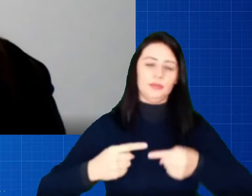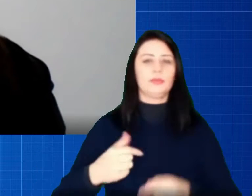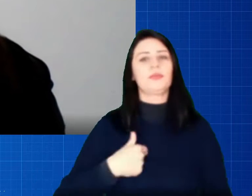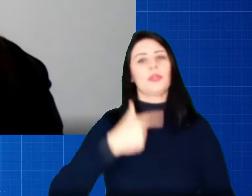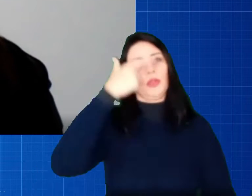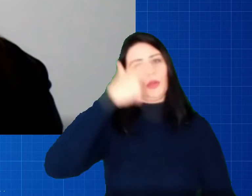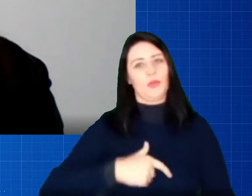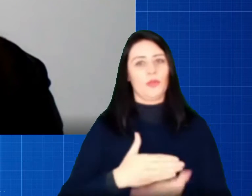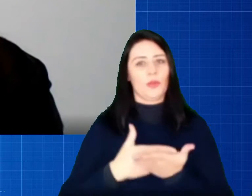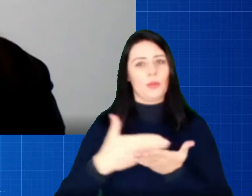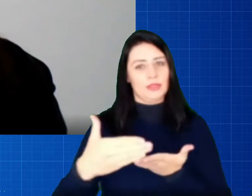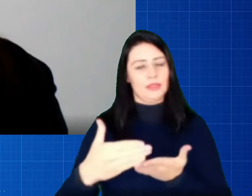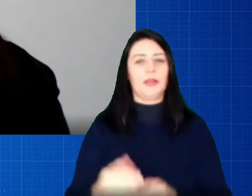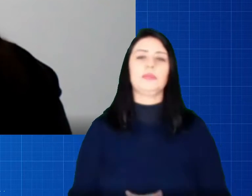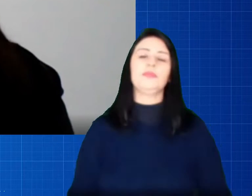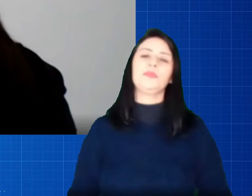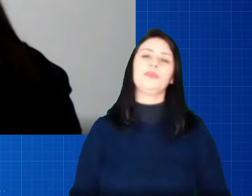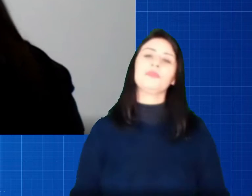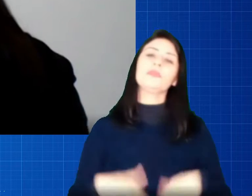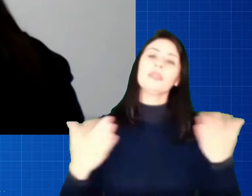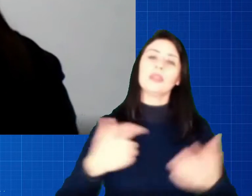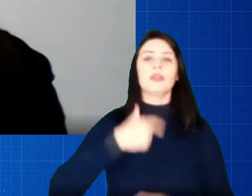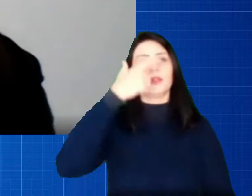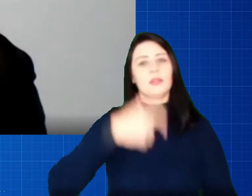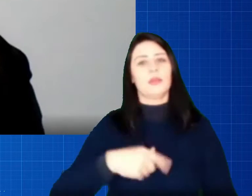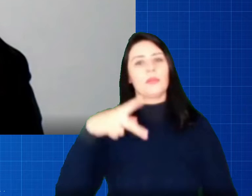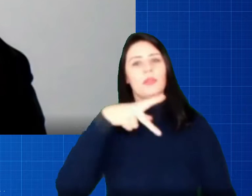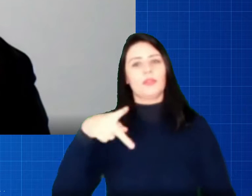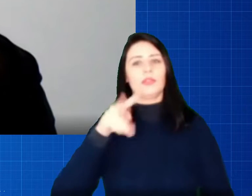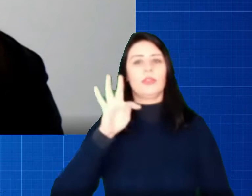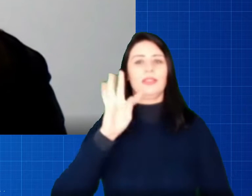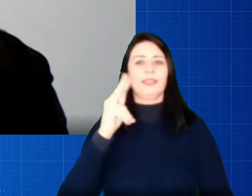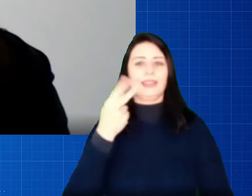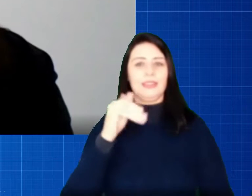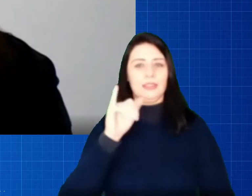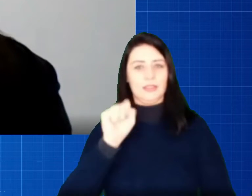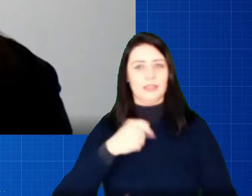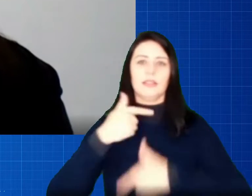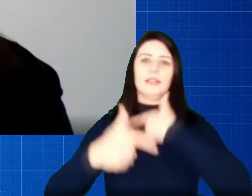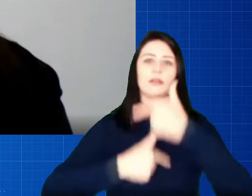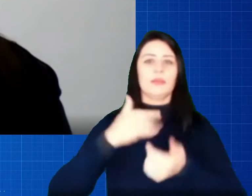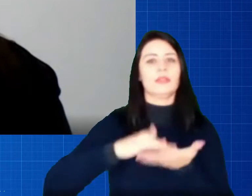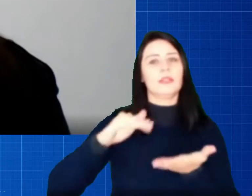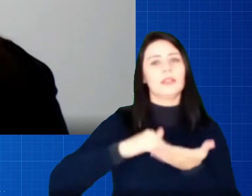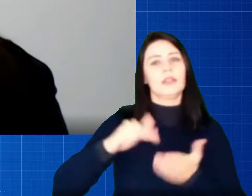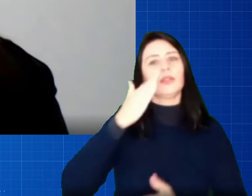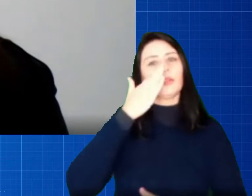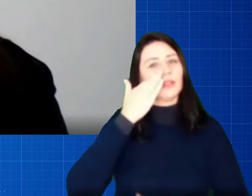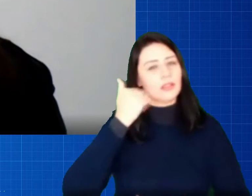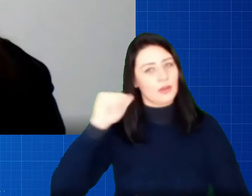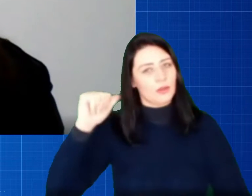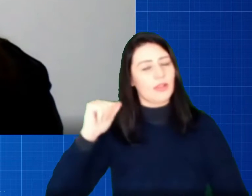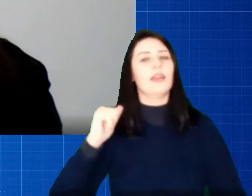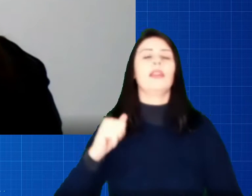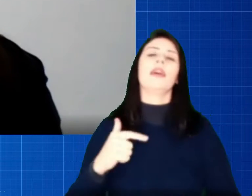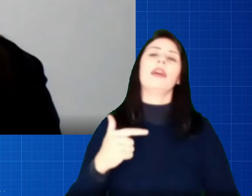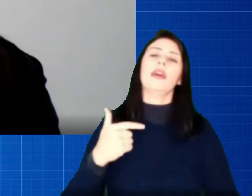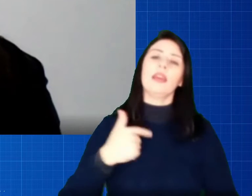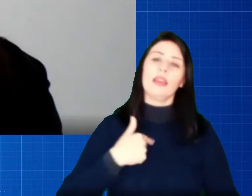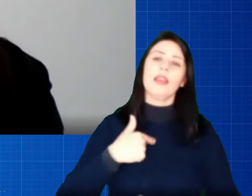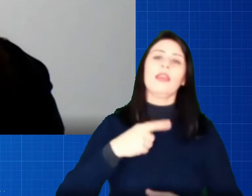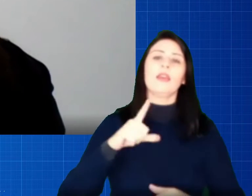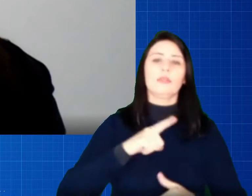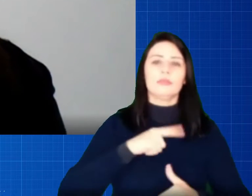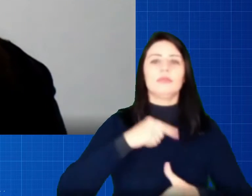discussões. Vou começar comigo, então. Então, eu sou a professora Thais, da Rede Municipal de Educação de Araucária. Atualmente, eu sou